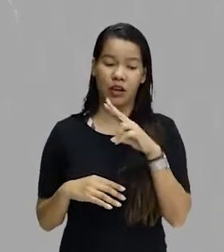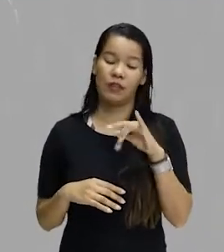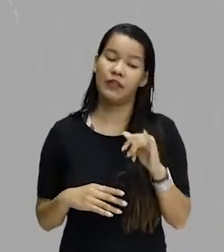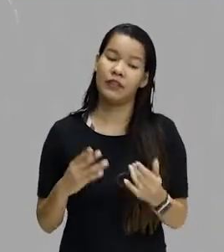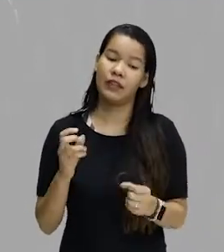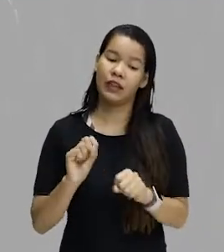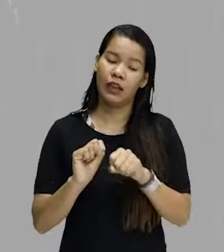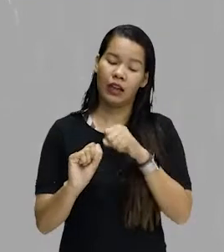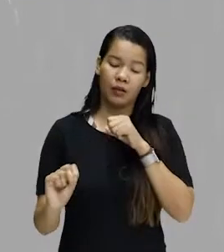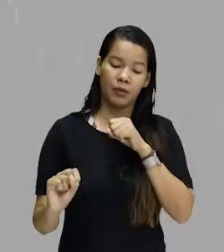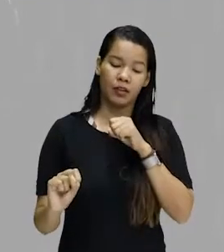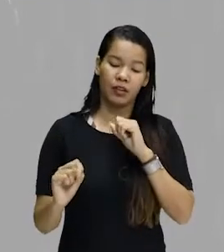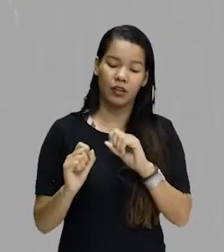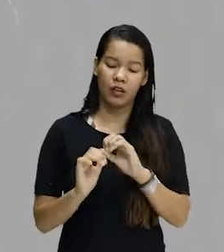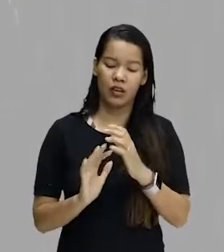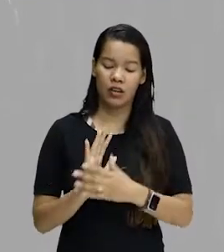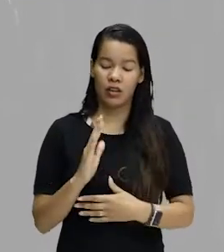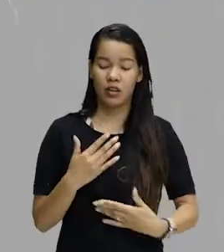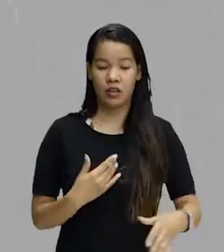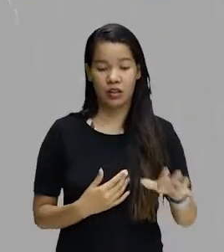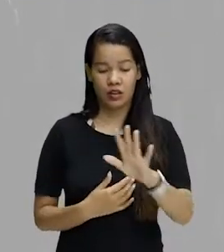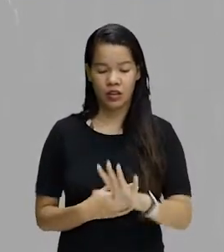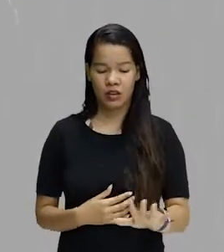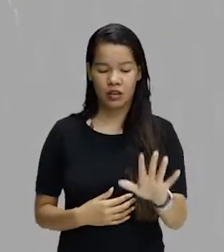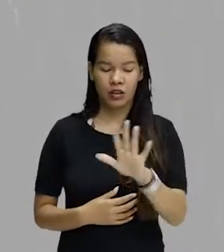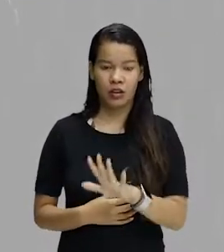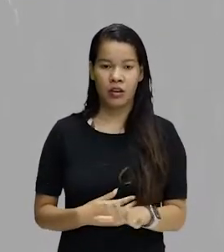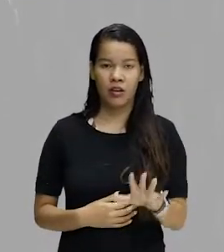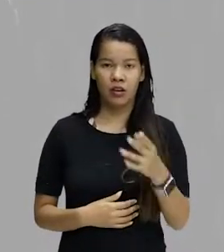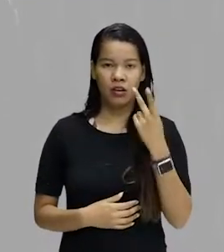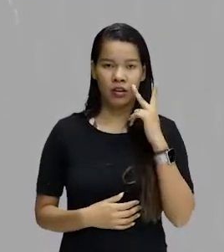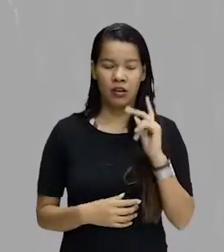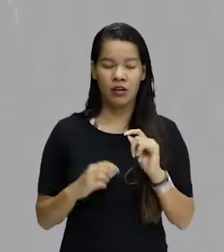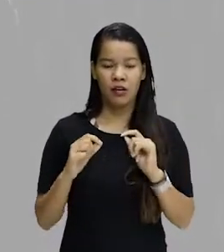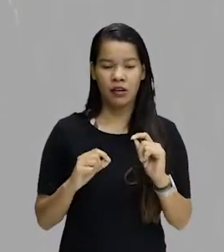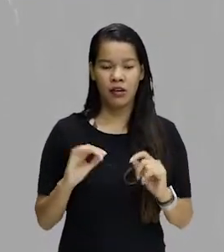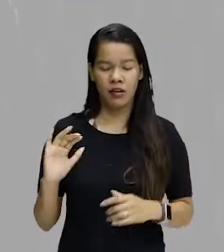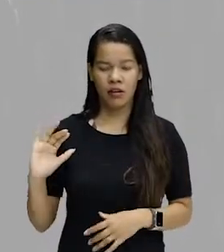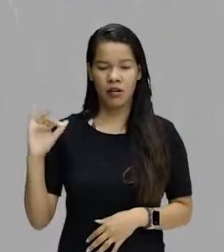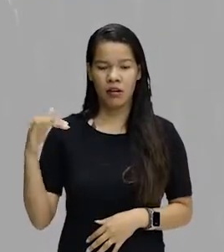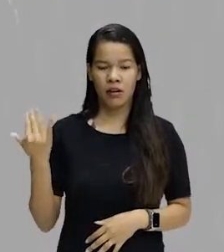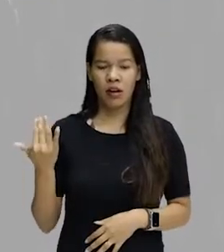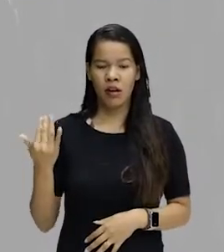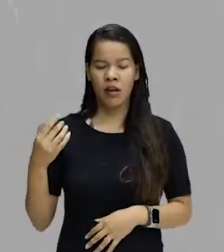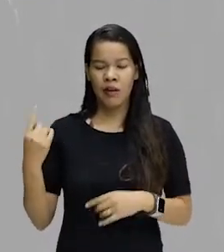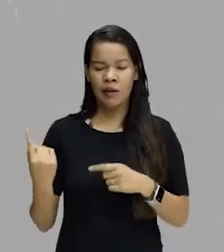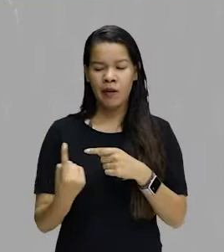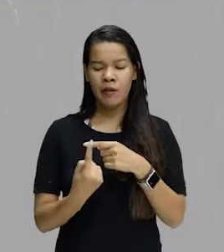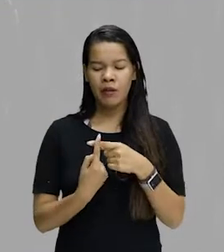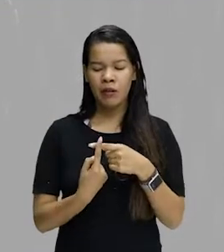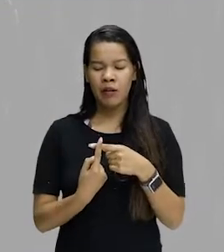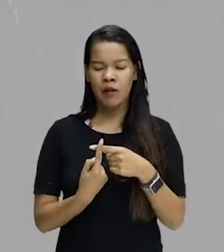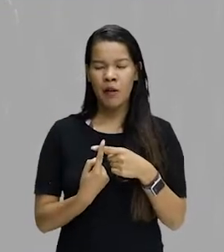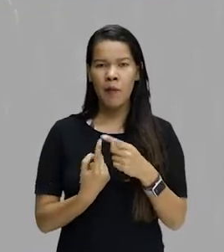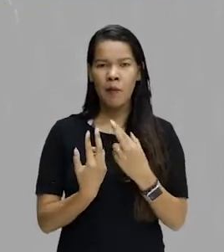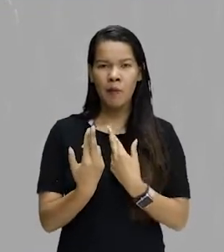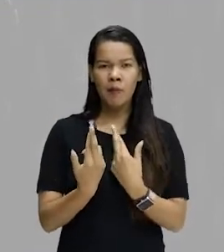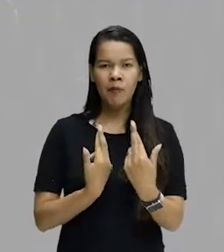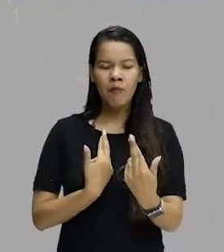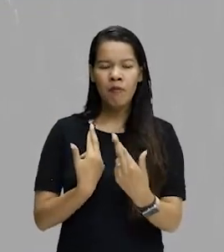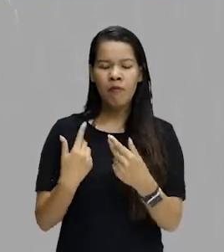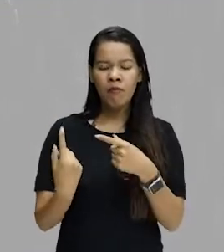quebrada, gerando um espaço suficiente para acontecer a adição, a reação de